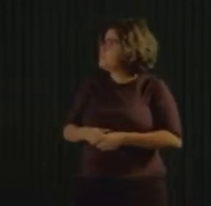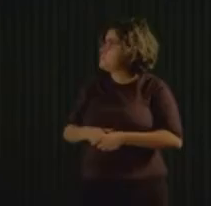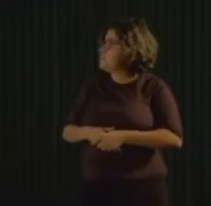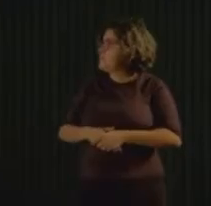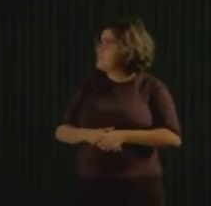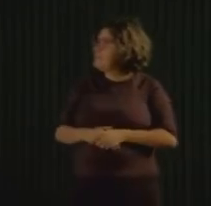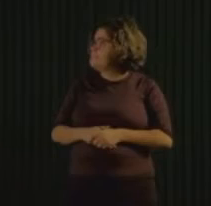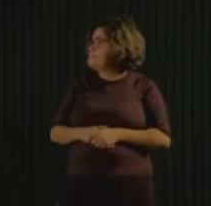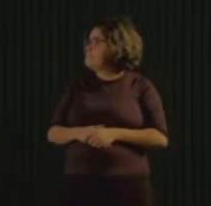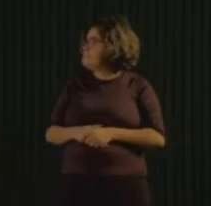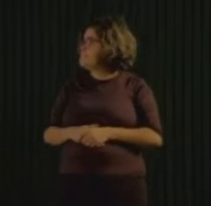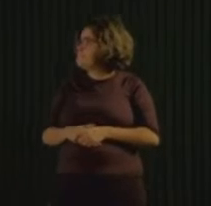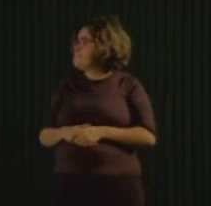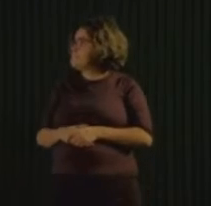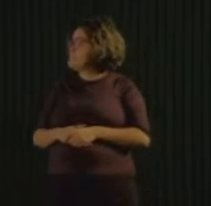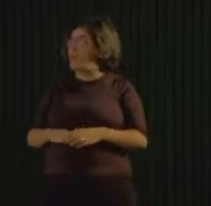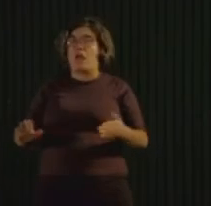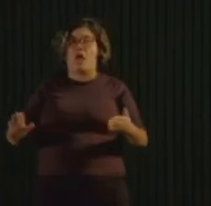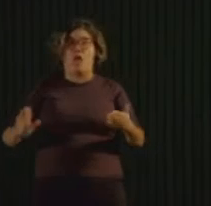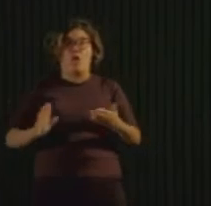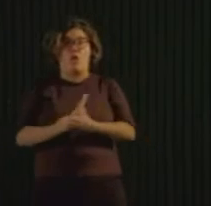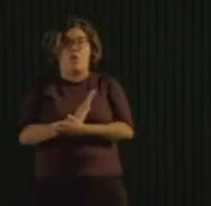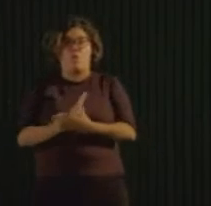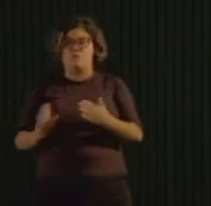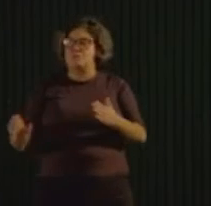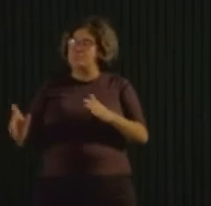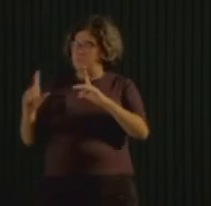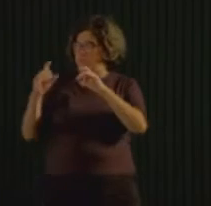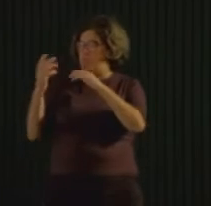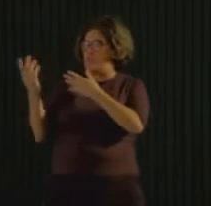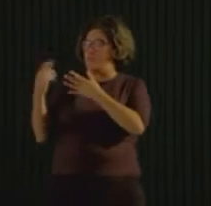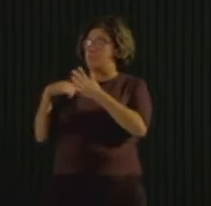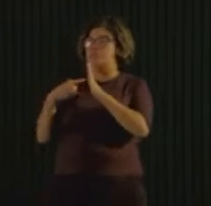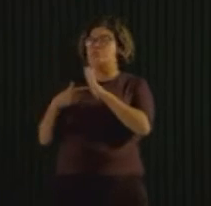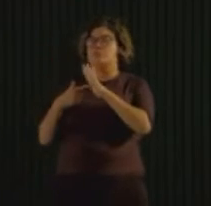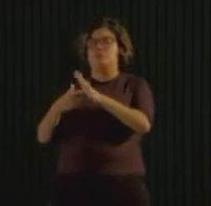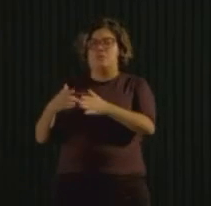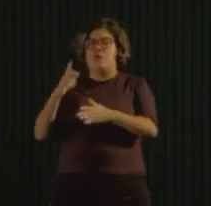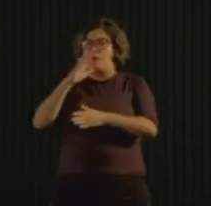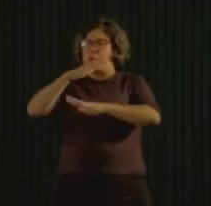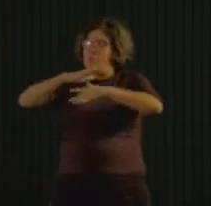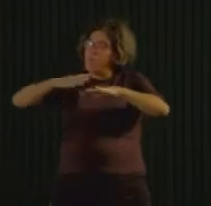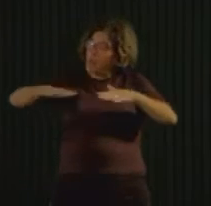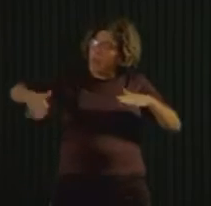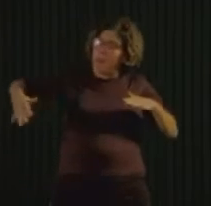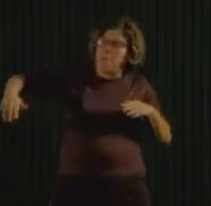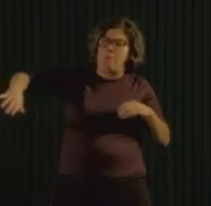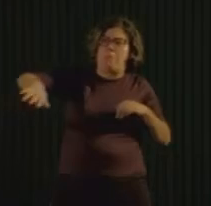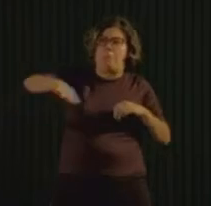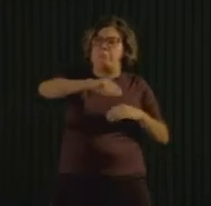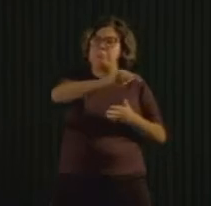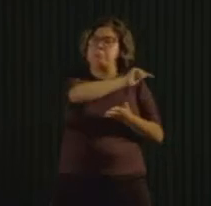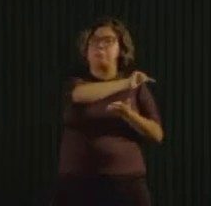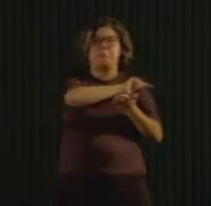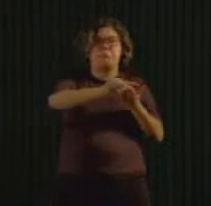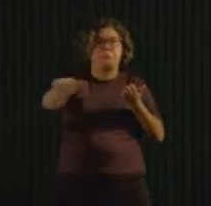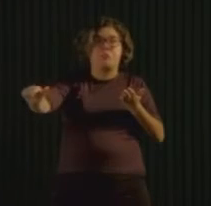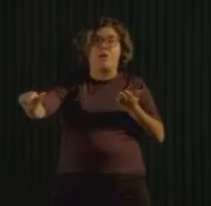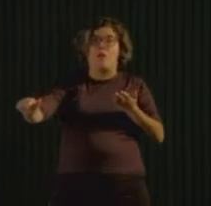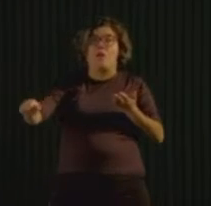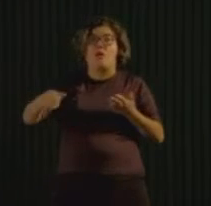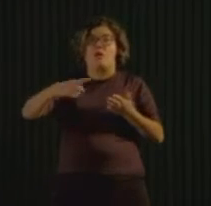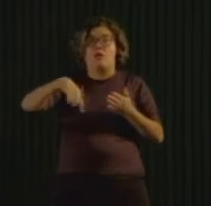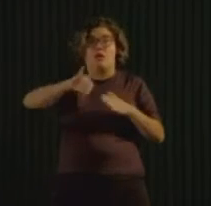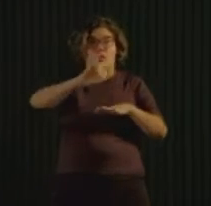imagens. Vou voltar. Algumas imagens, a gente percorrendo as ilhas inteiras